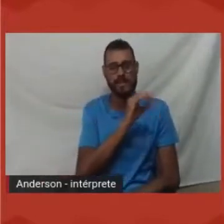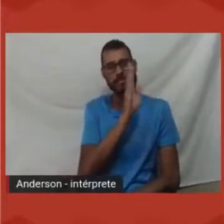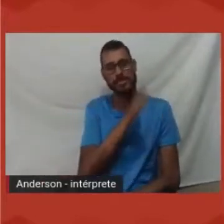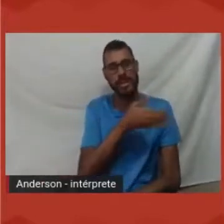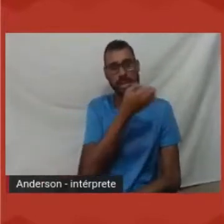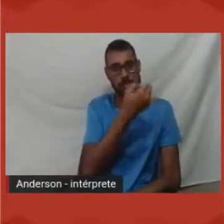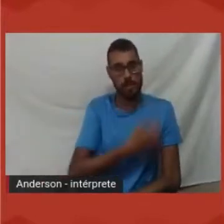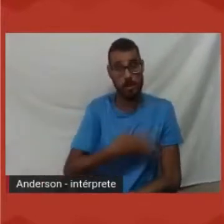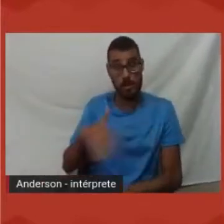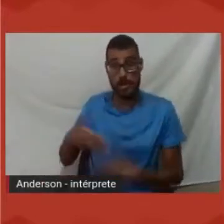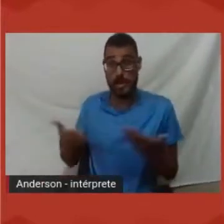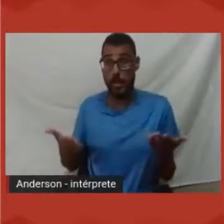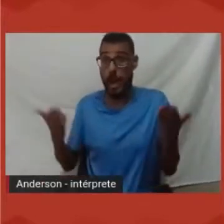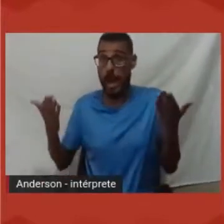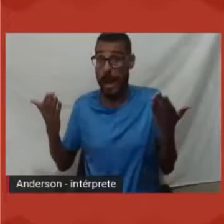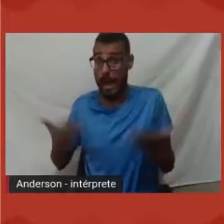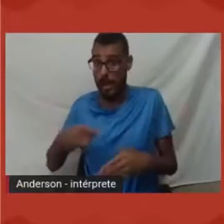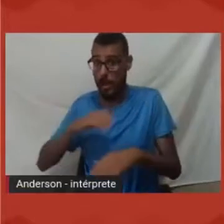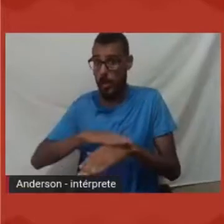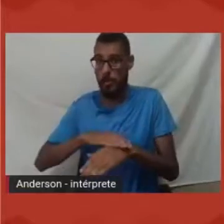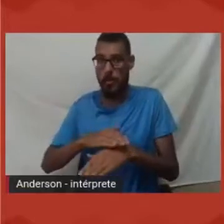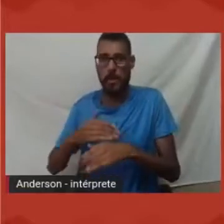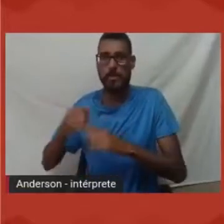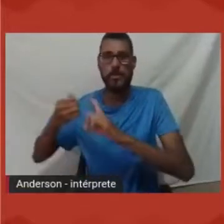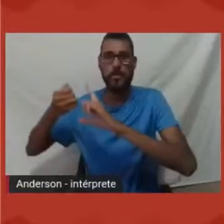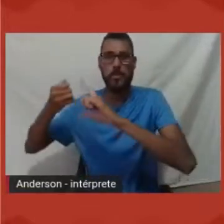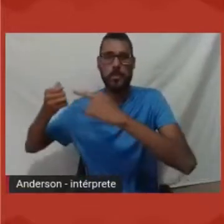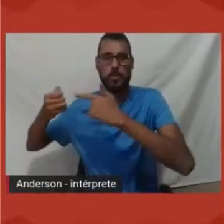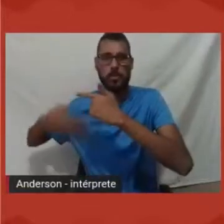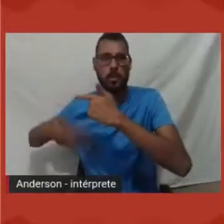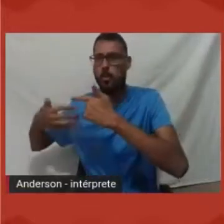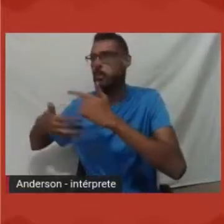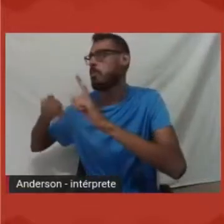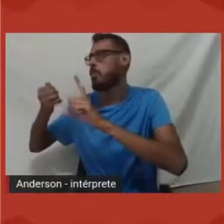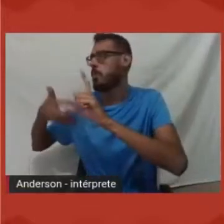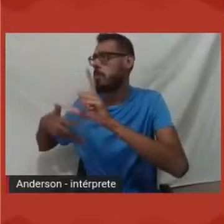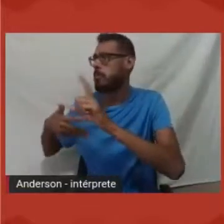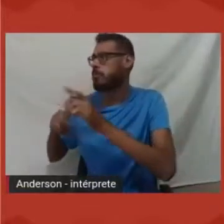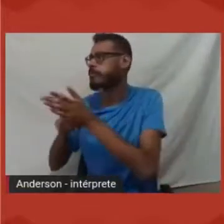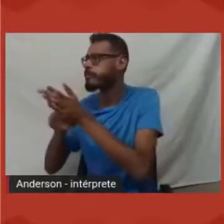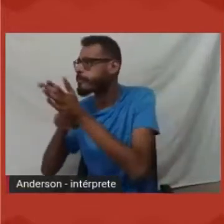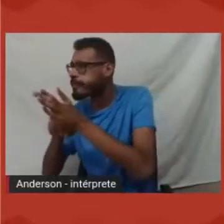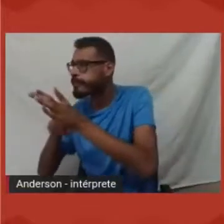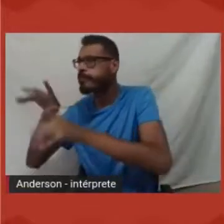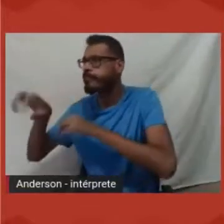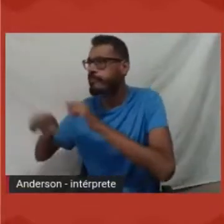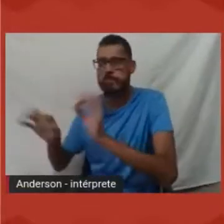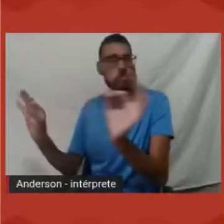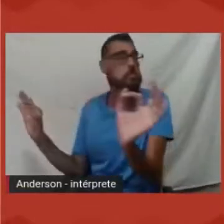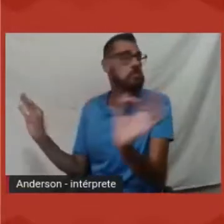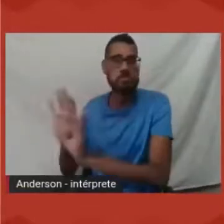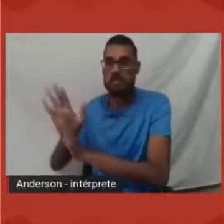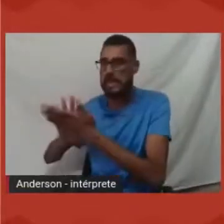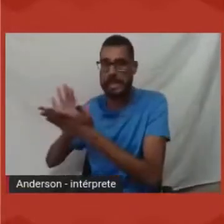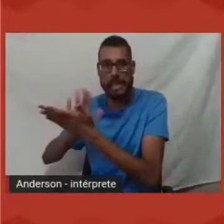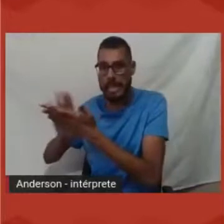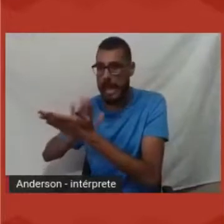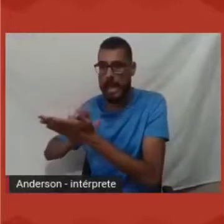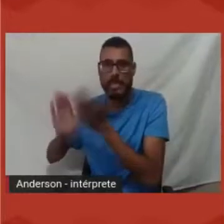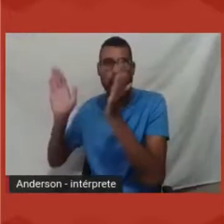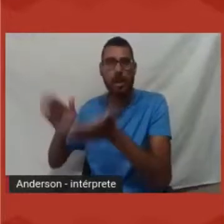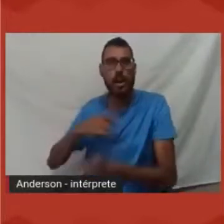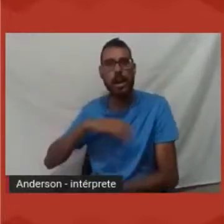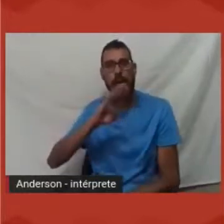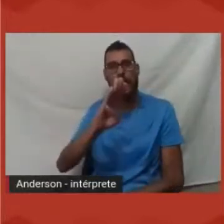vão fazer busca nenhuma agora no Google, tá? É um brainstorm, vocês vão discutir, levantar hipóteses, tudo que